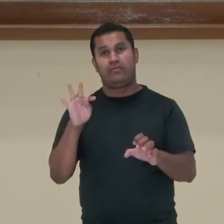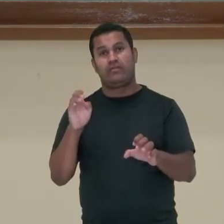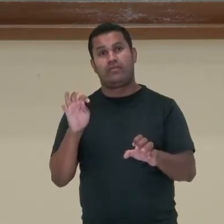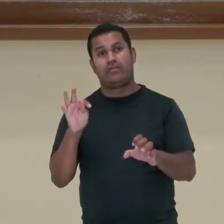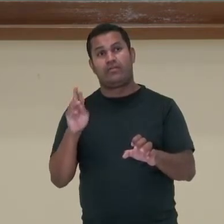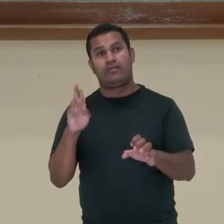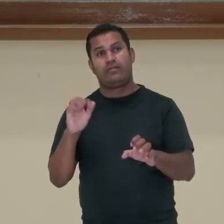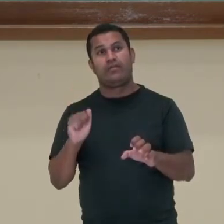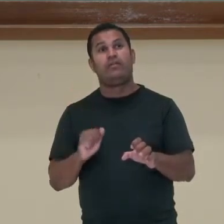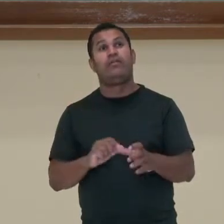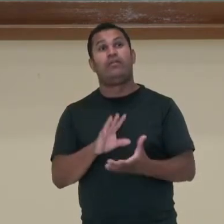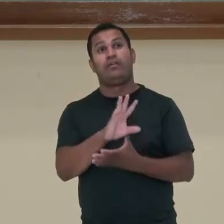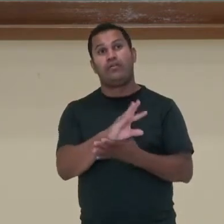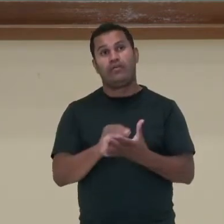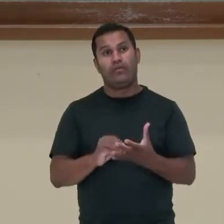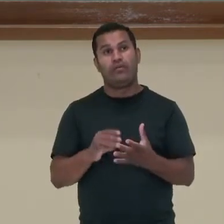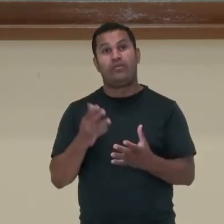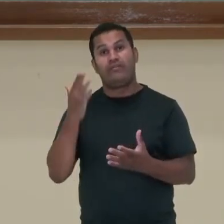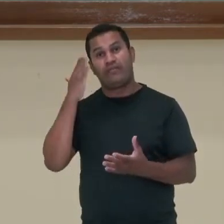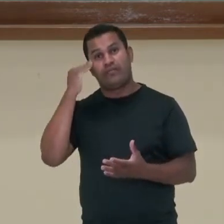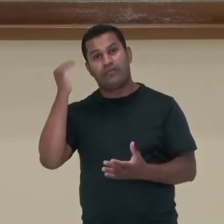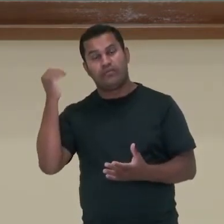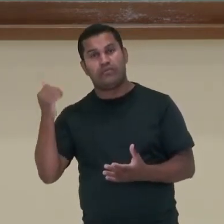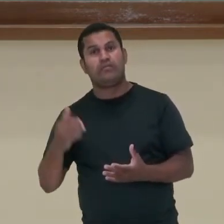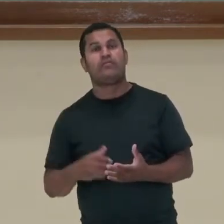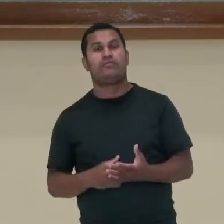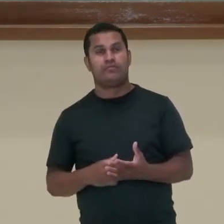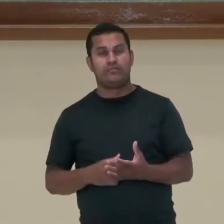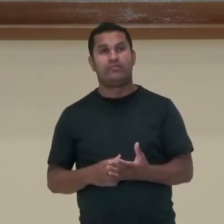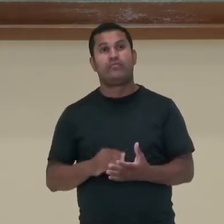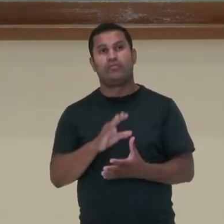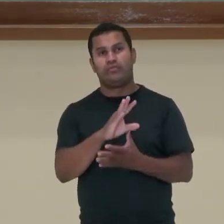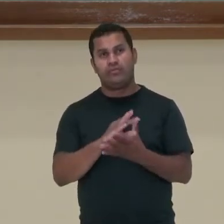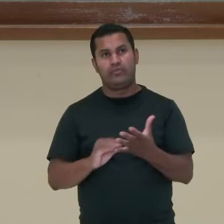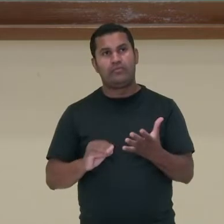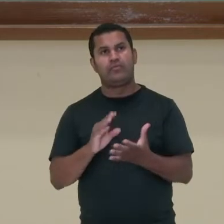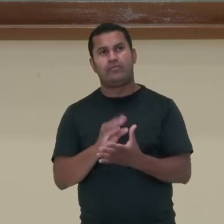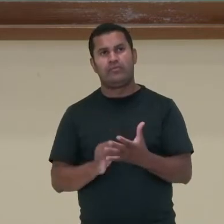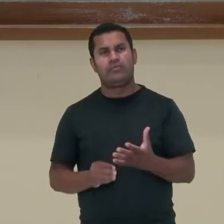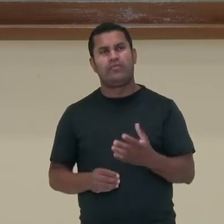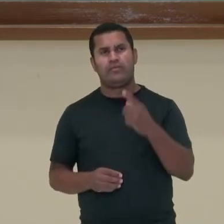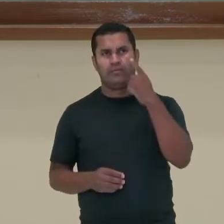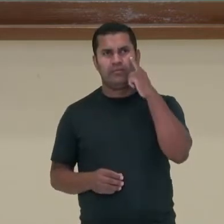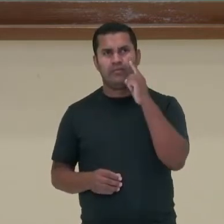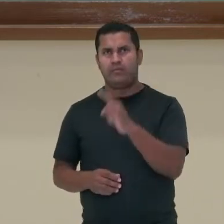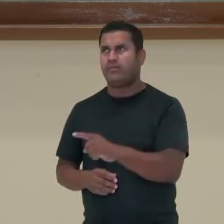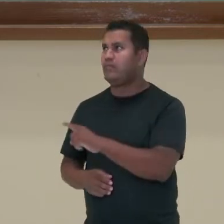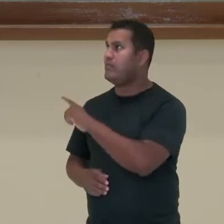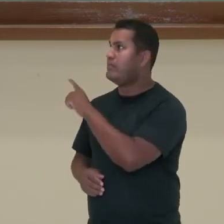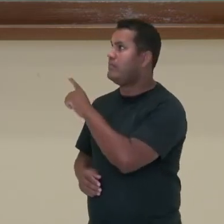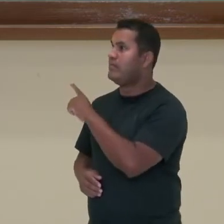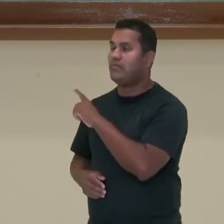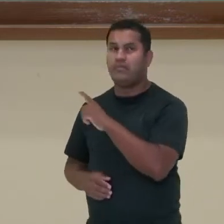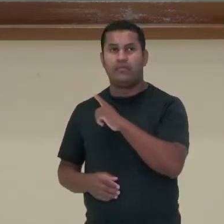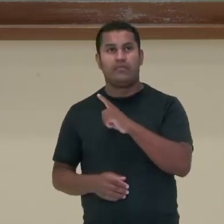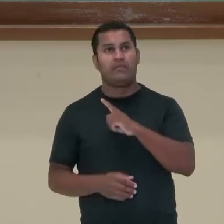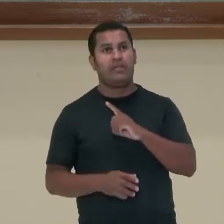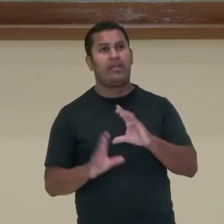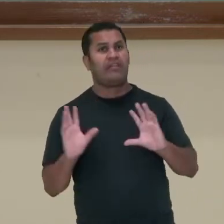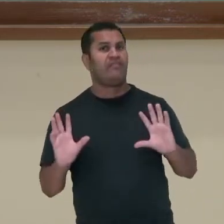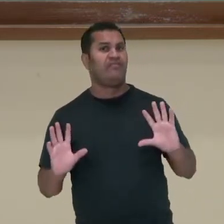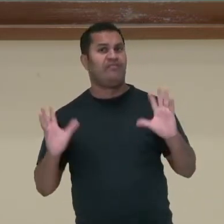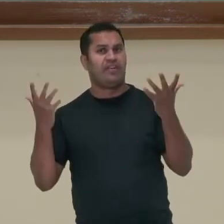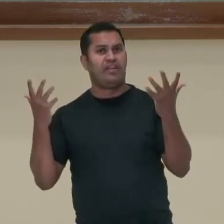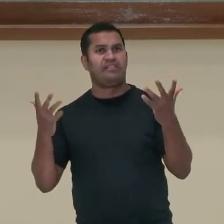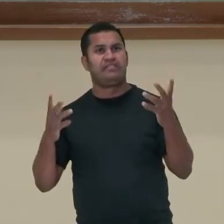e ele começou a ser famoso com relação a isso. E a gente vê que nessa figura aqui, ele traz exatamente isso, essa vida noturna do Moulin